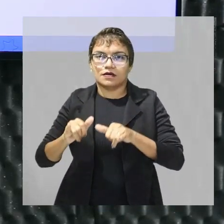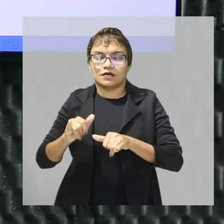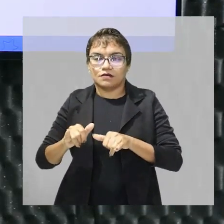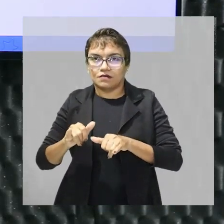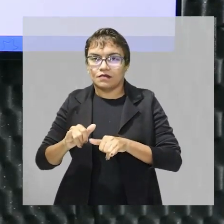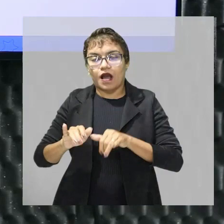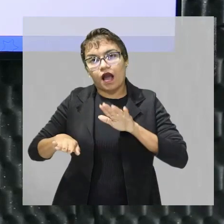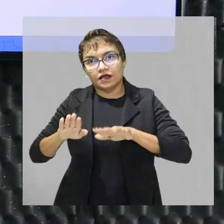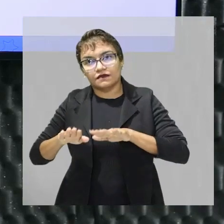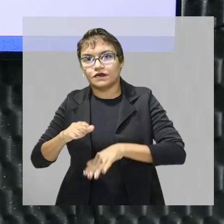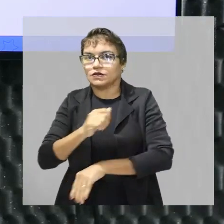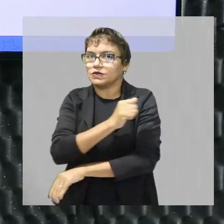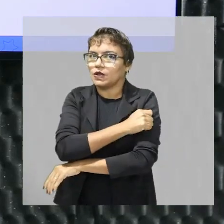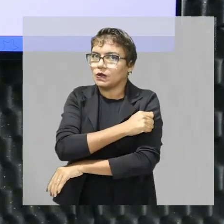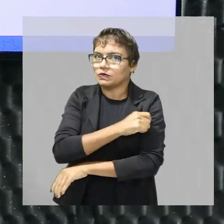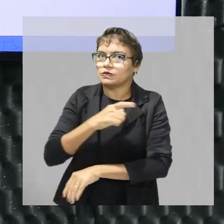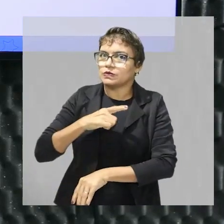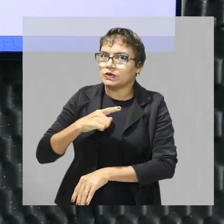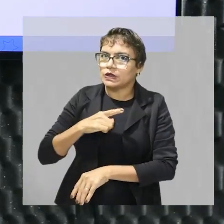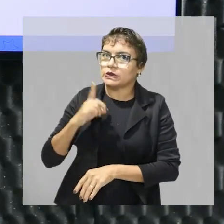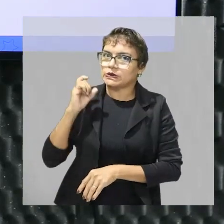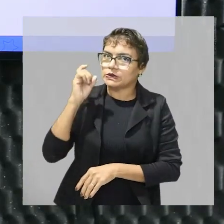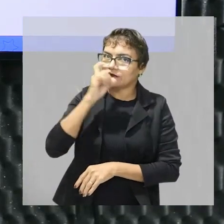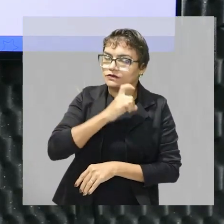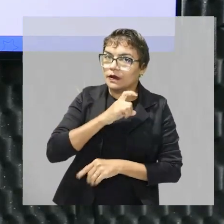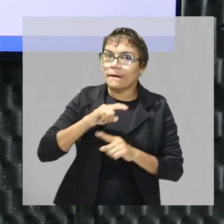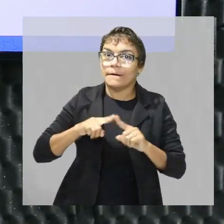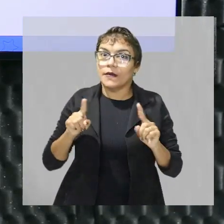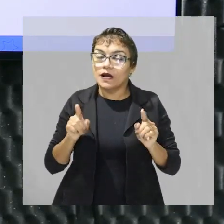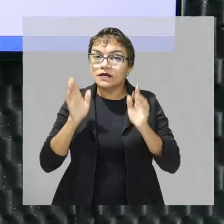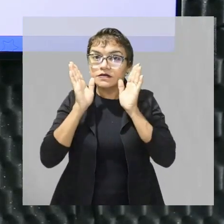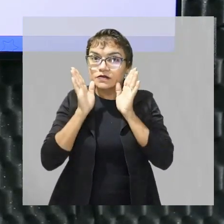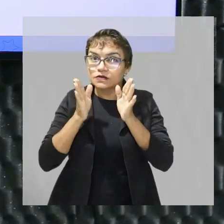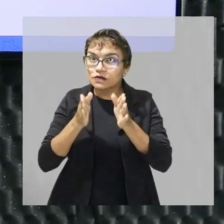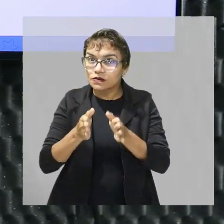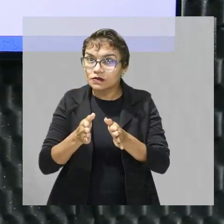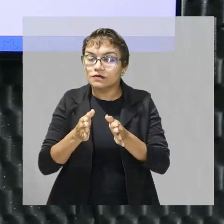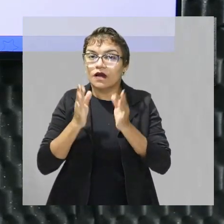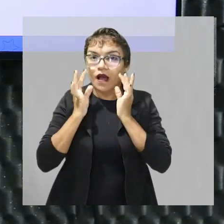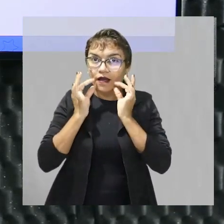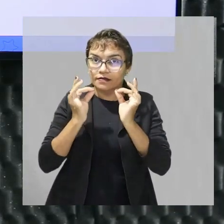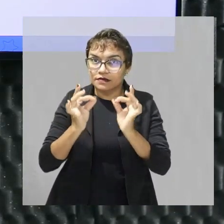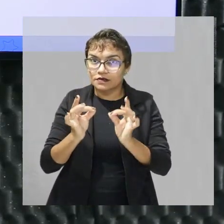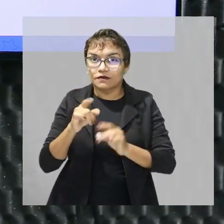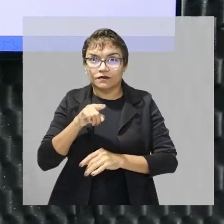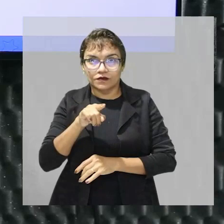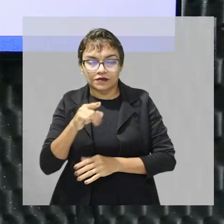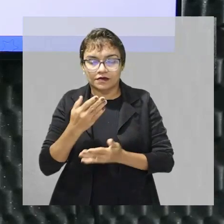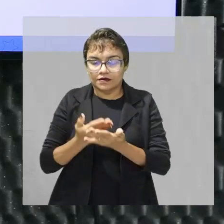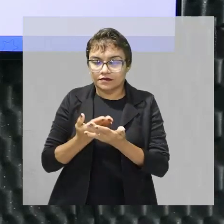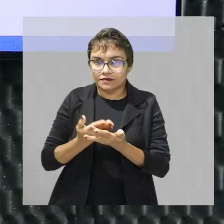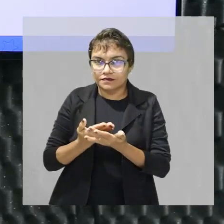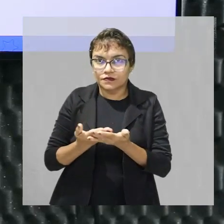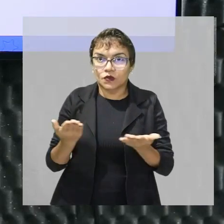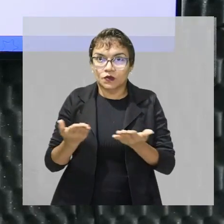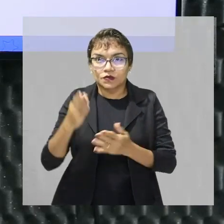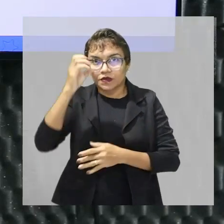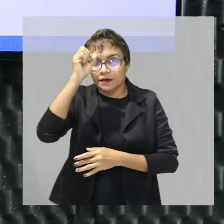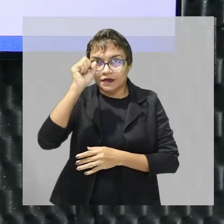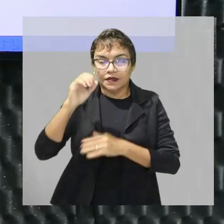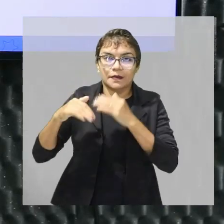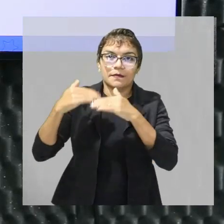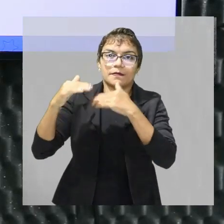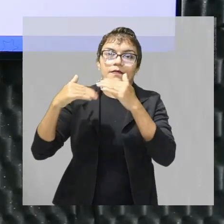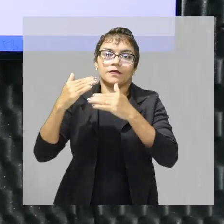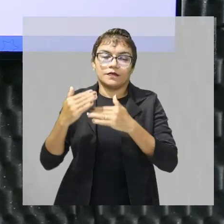pouquinho de dificuldade, mas, turminha, atenção ao vídeo, à nossa aula, você hoje vai aprender um pouco mais sobre